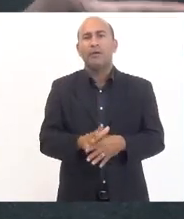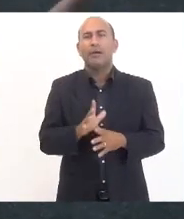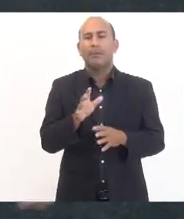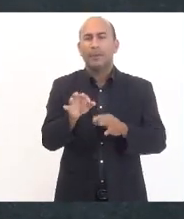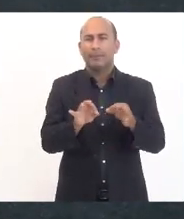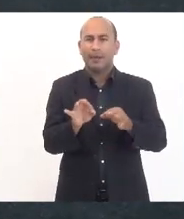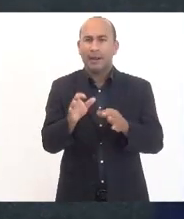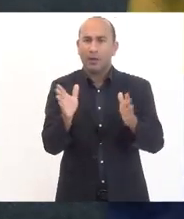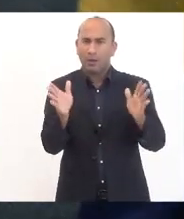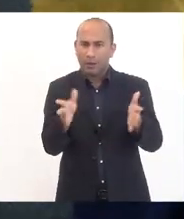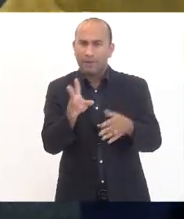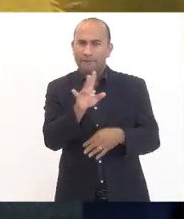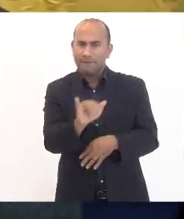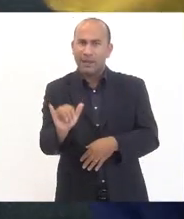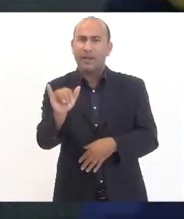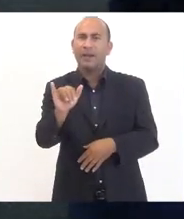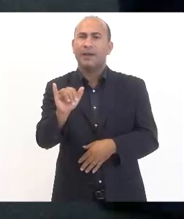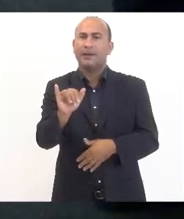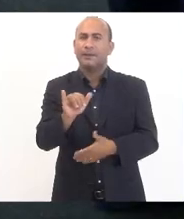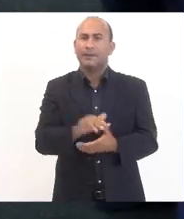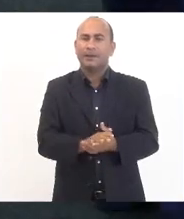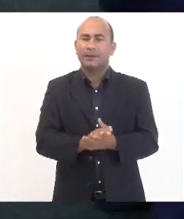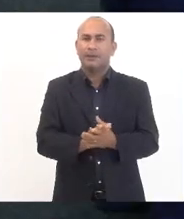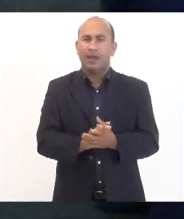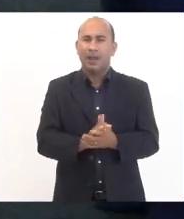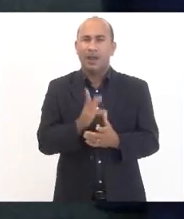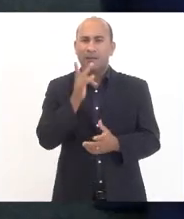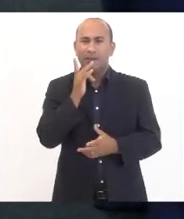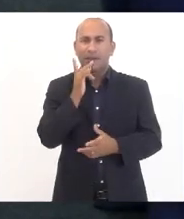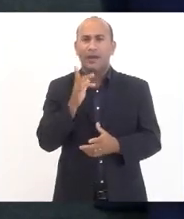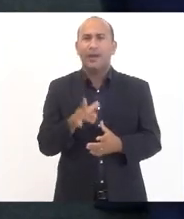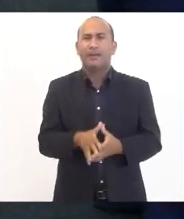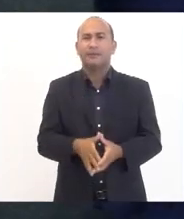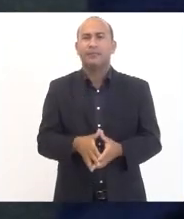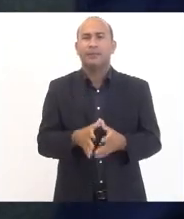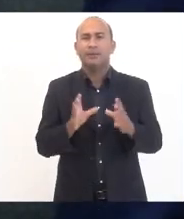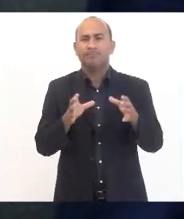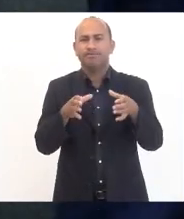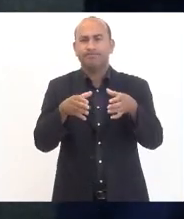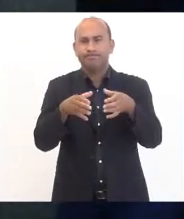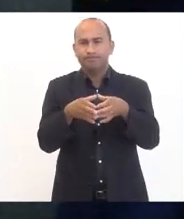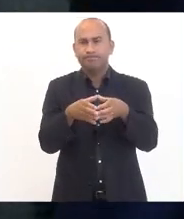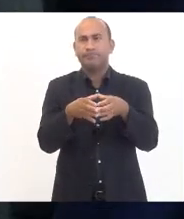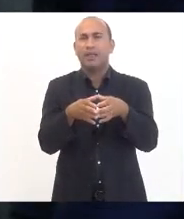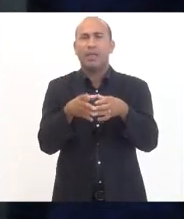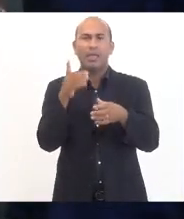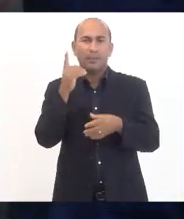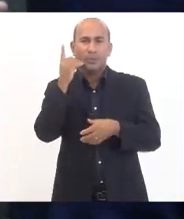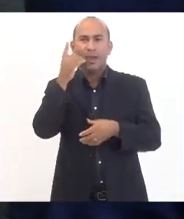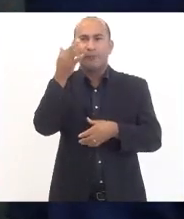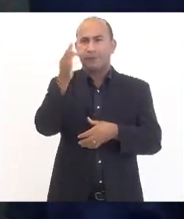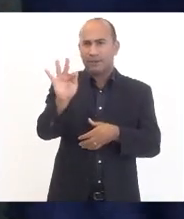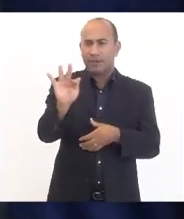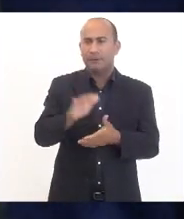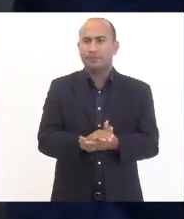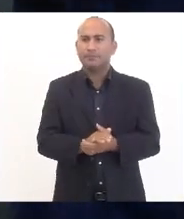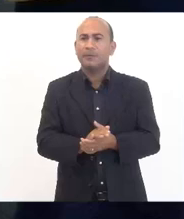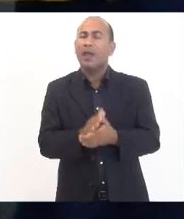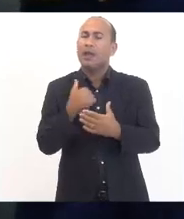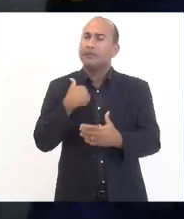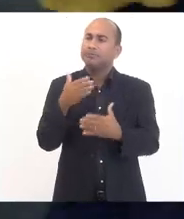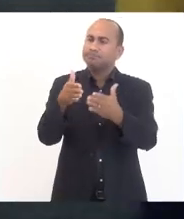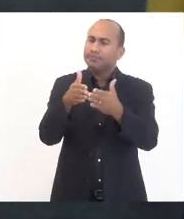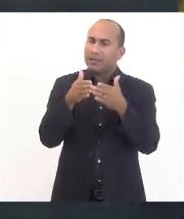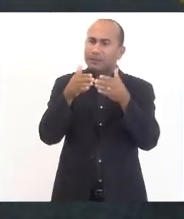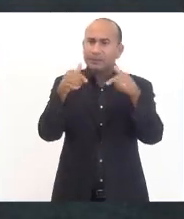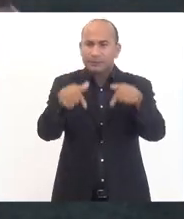projeto agora vai para a Câmara de Deputados Federais. E aí a gente pede aqui o apoio,